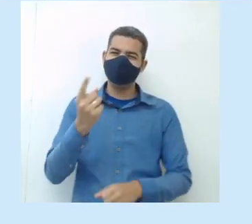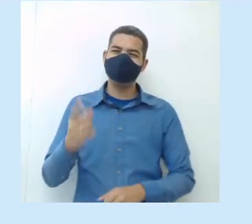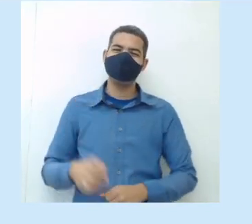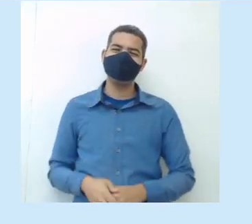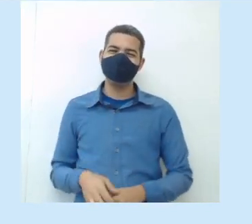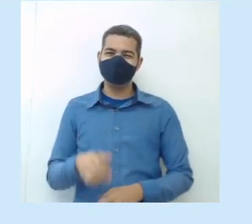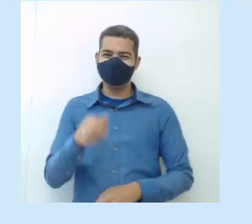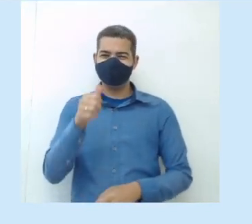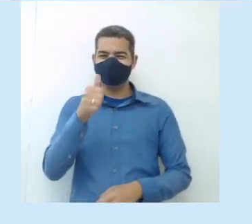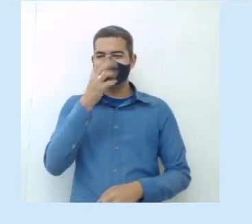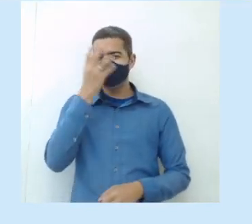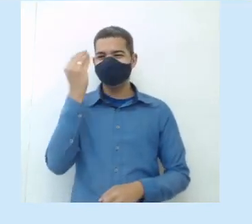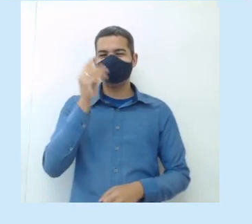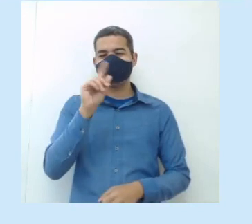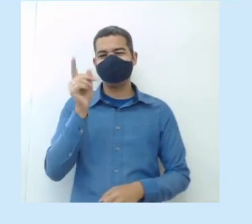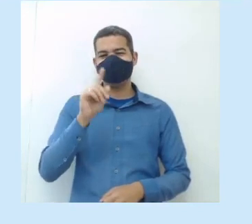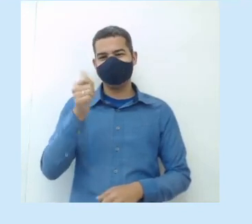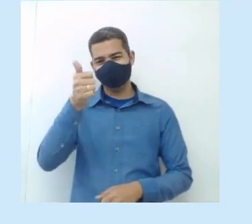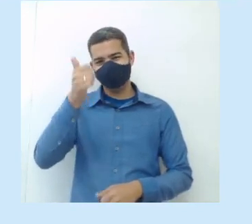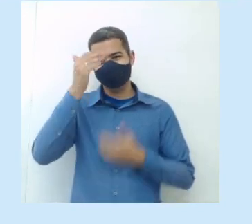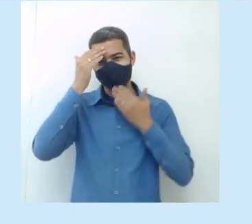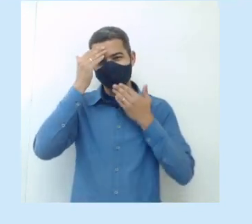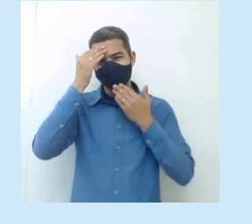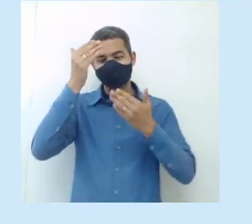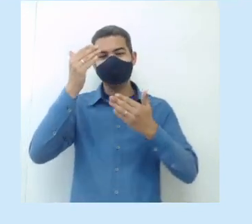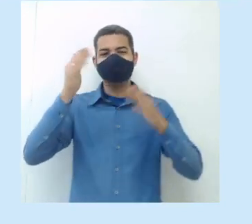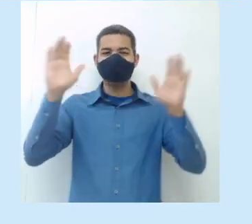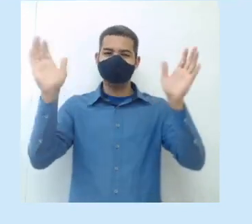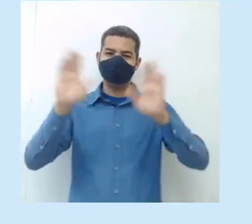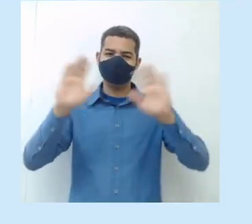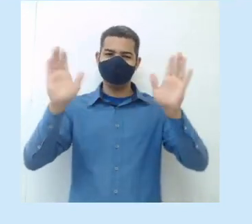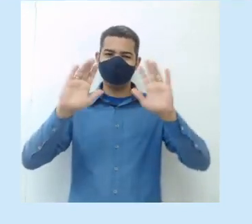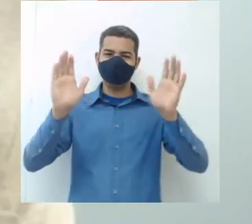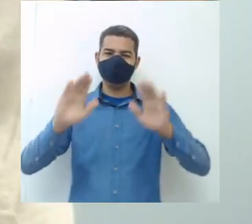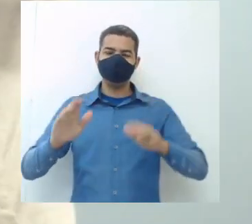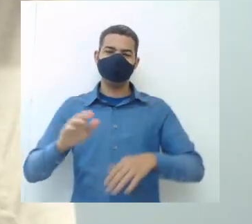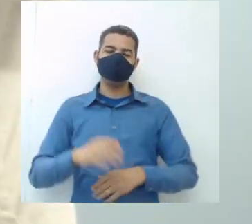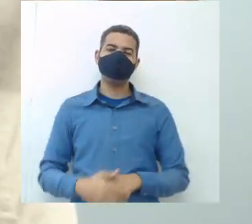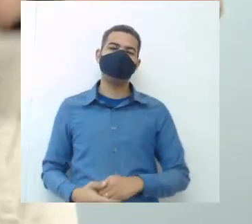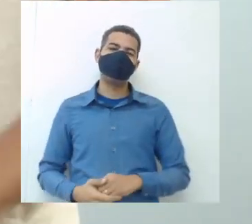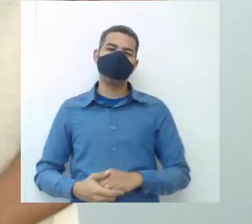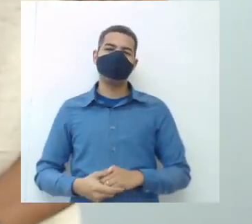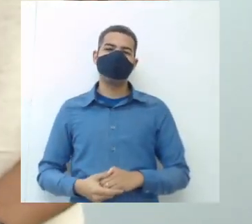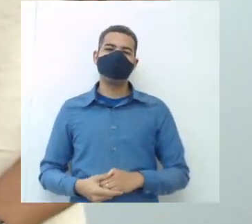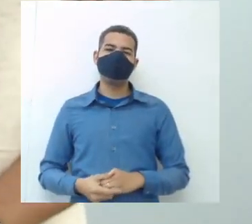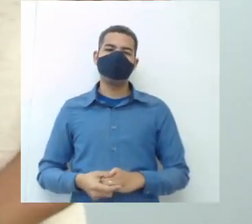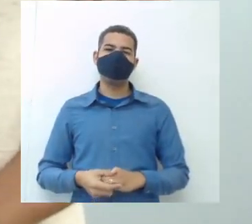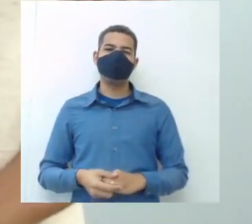tá bom? Não esquece. Valeu? Obrigado, até a próxima videoaula. Tchau, tchau.